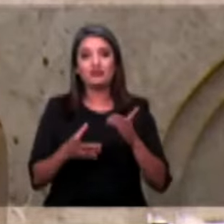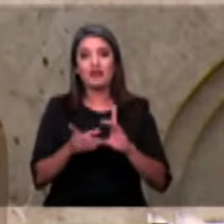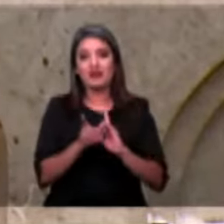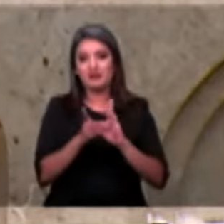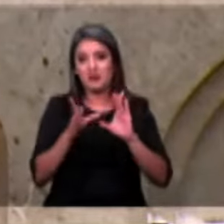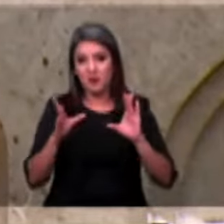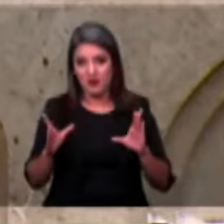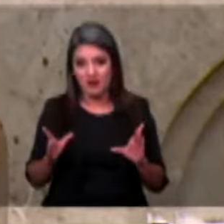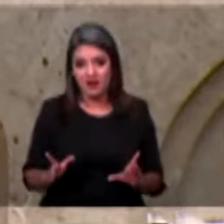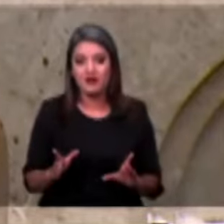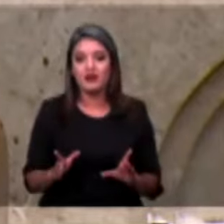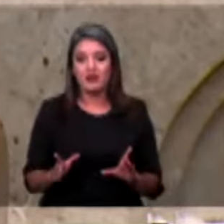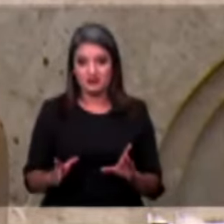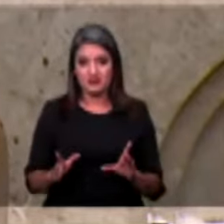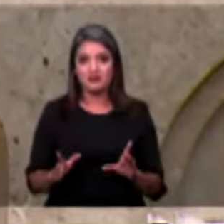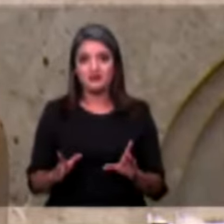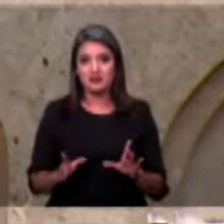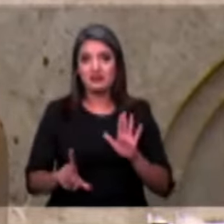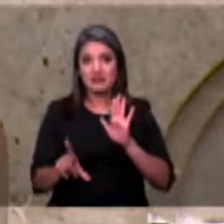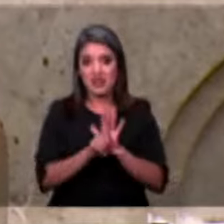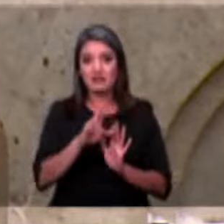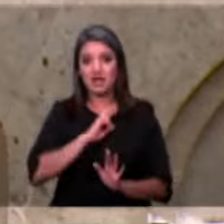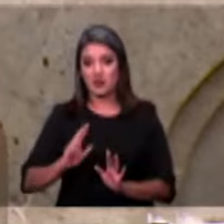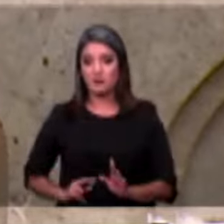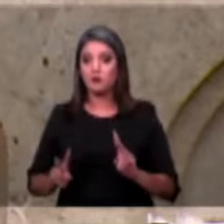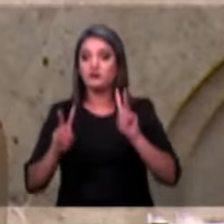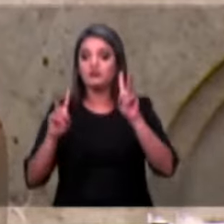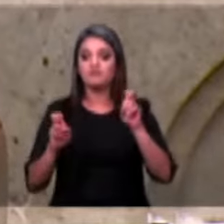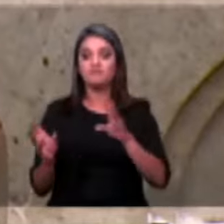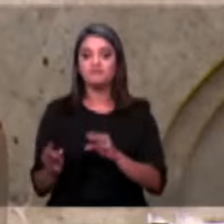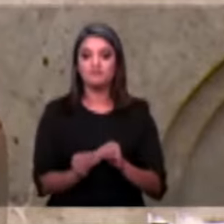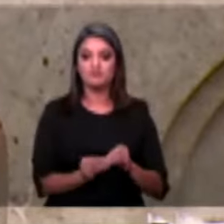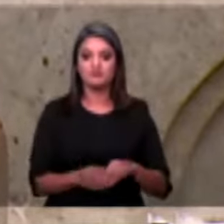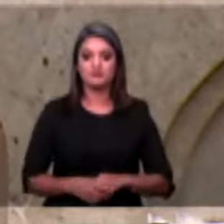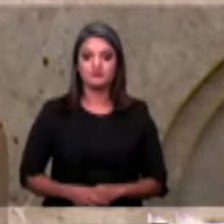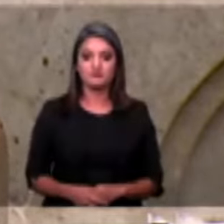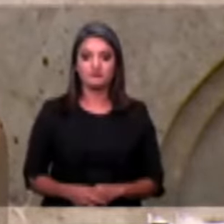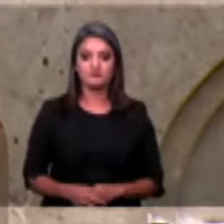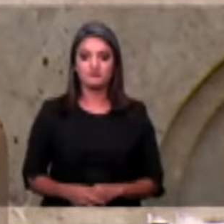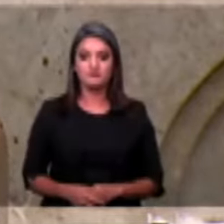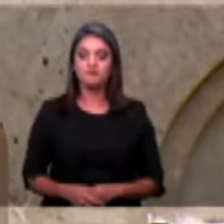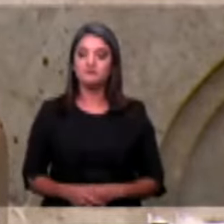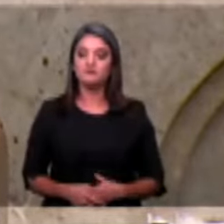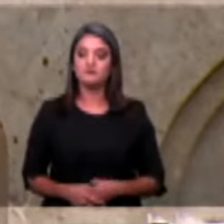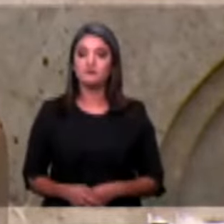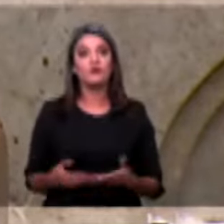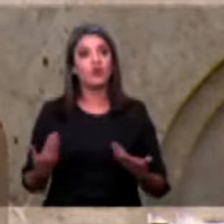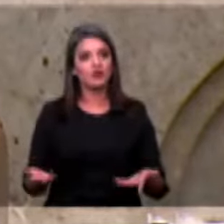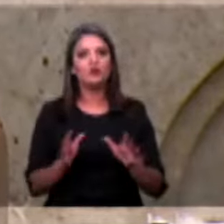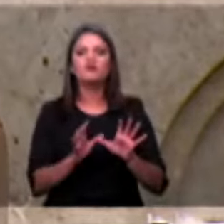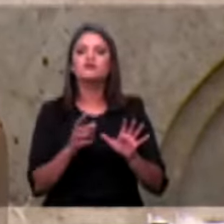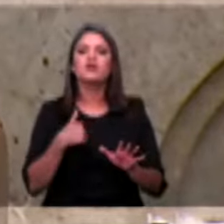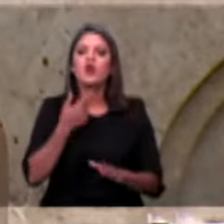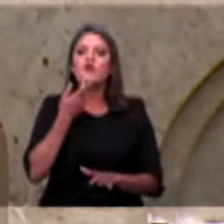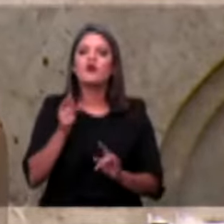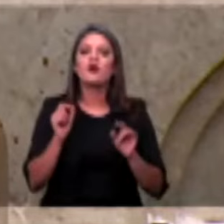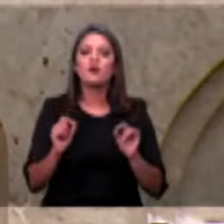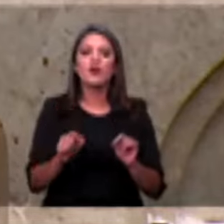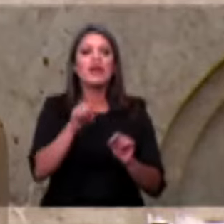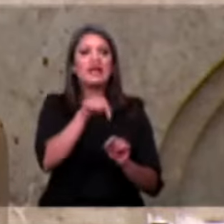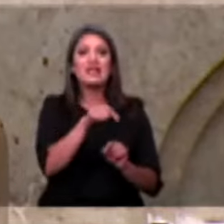lei fundamental da República. Fecho aspas. Dessa diretriz, retiro o norte